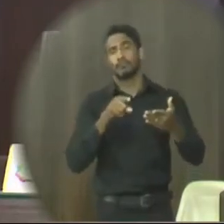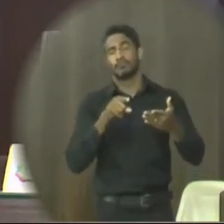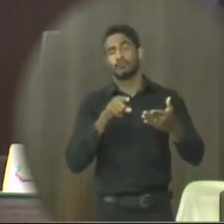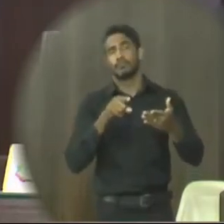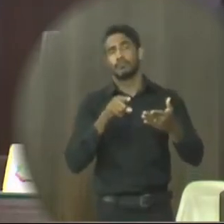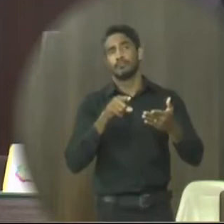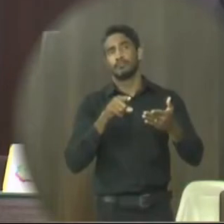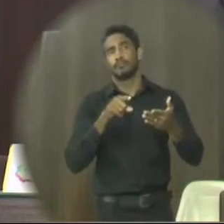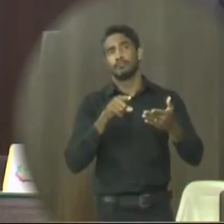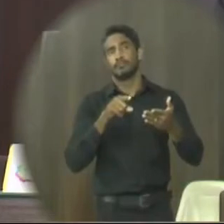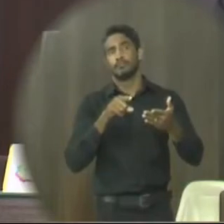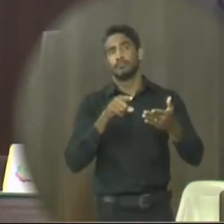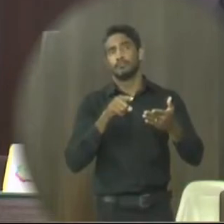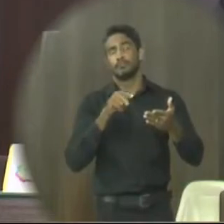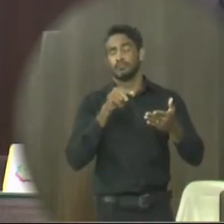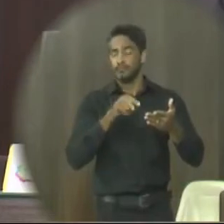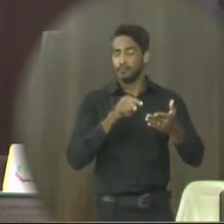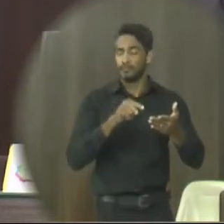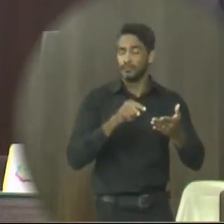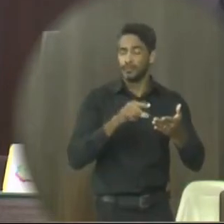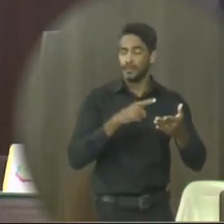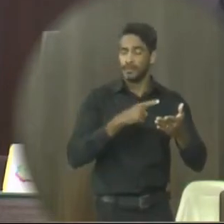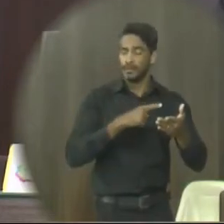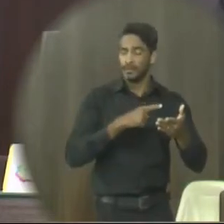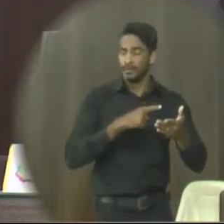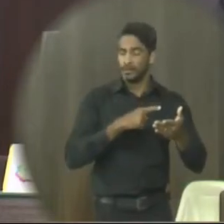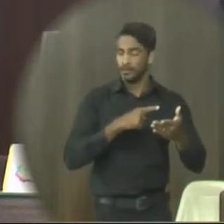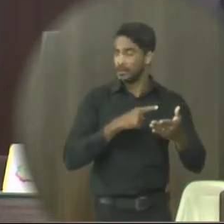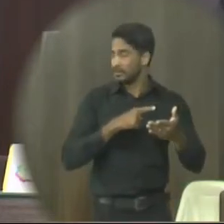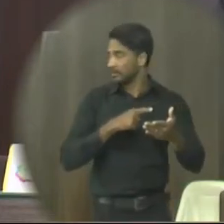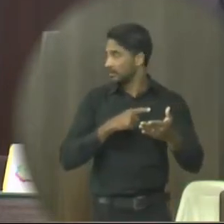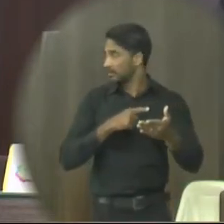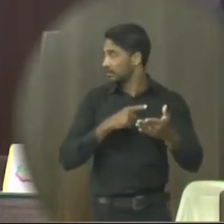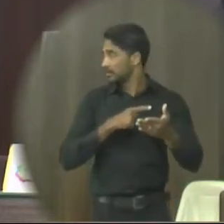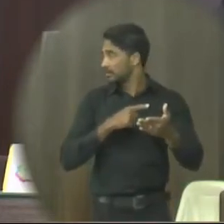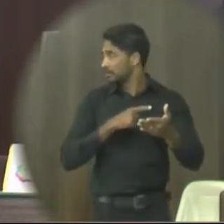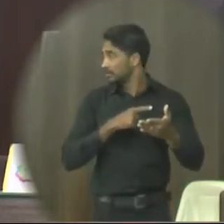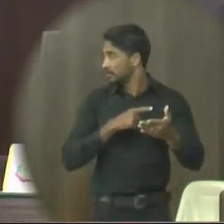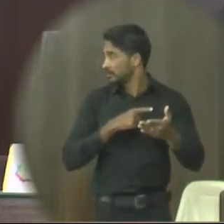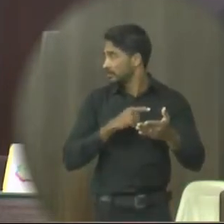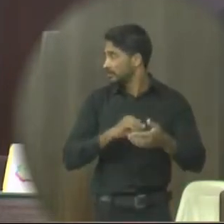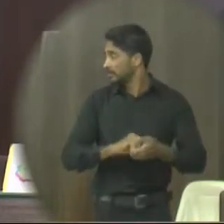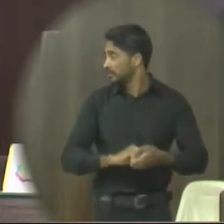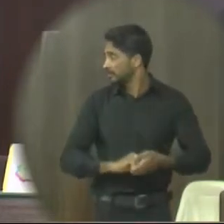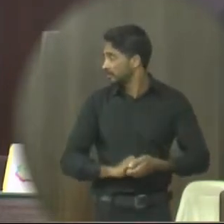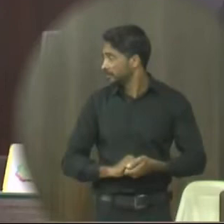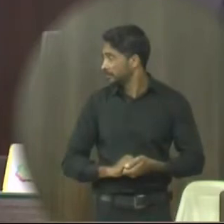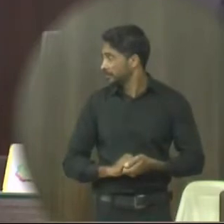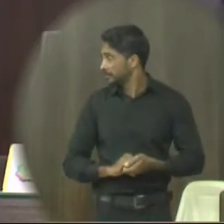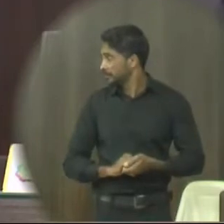mais elevada estima, distinta consideração.